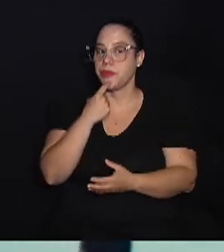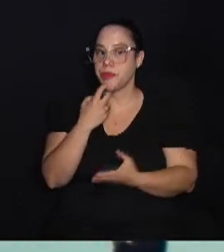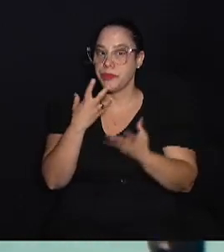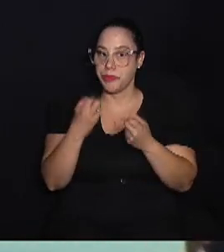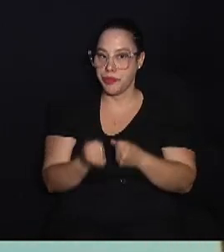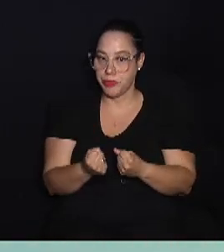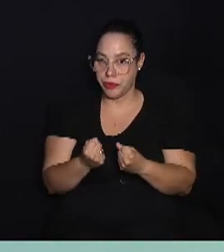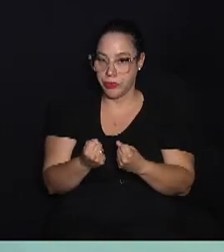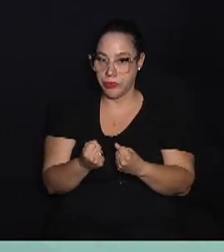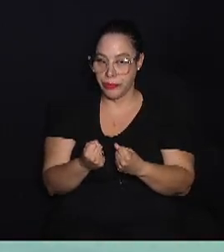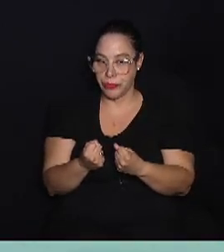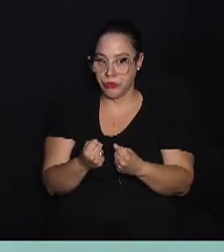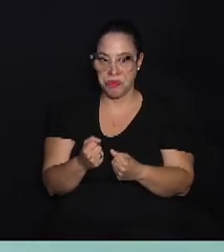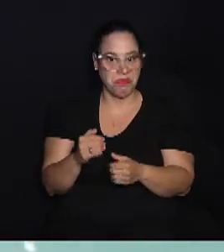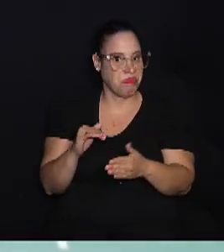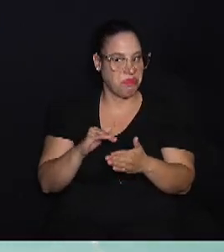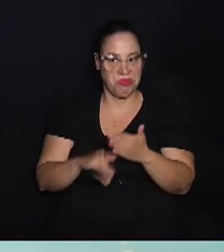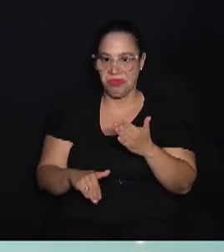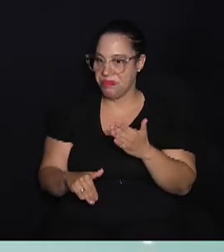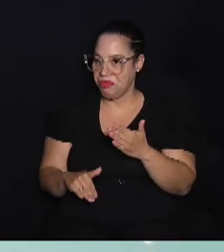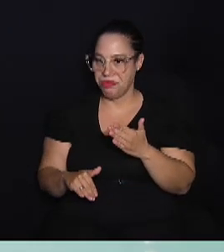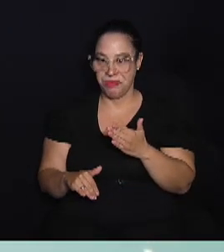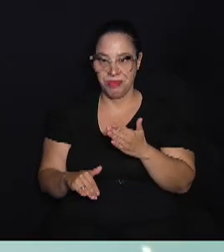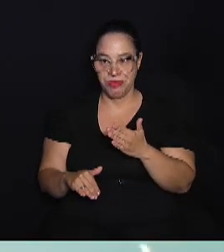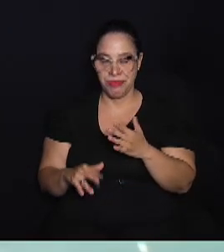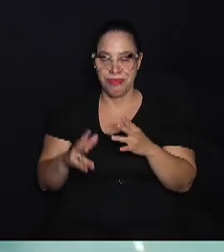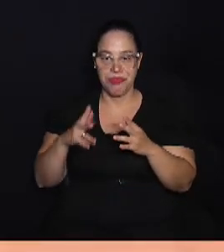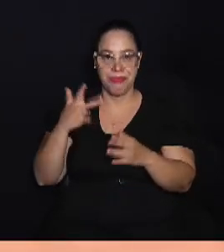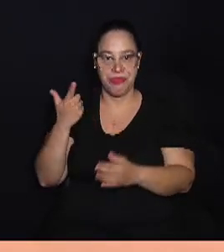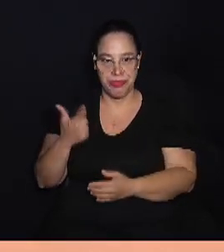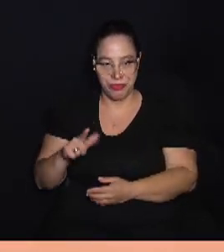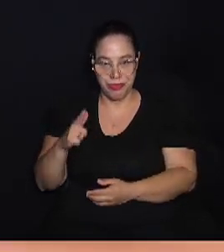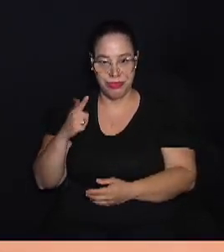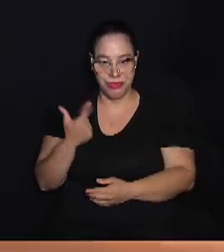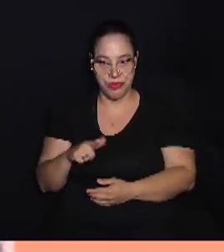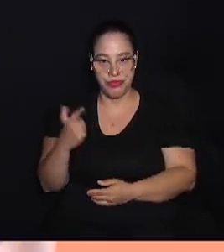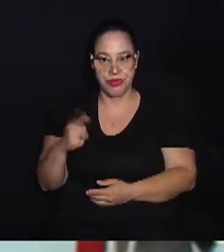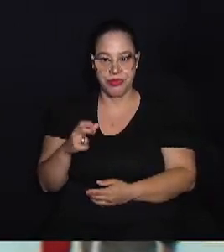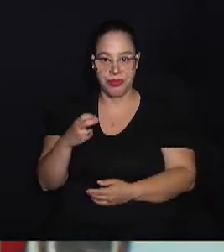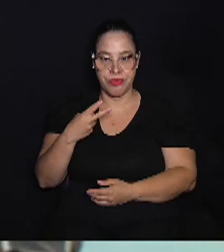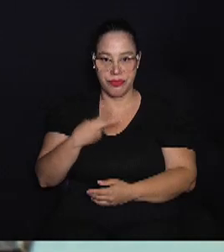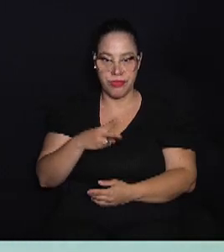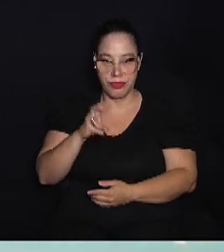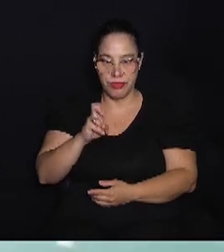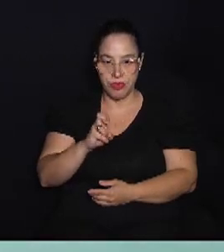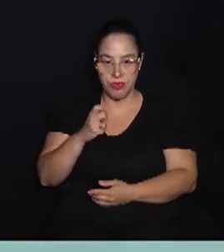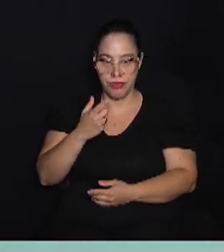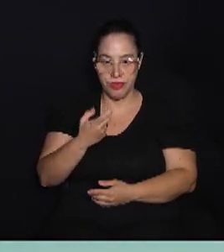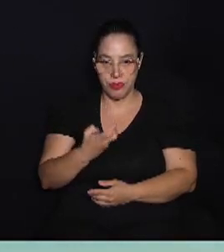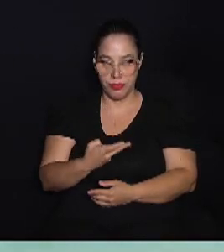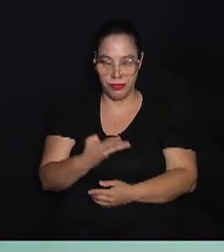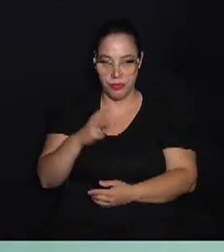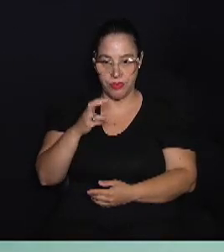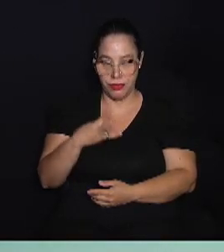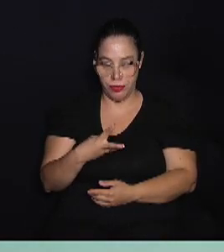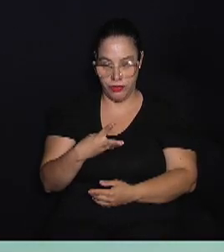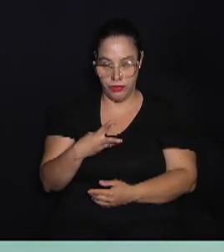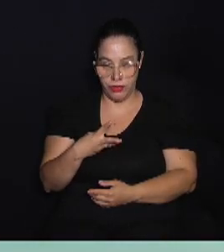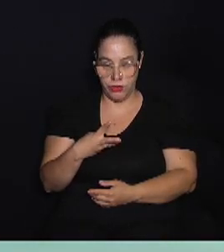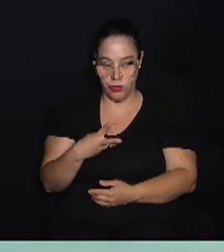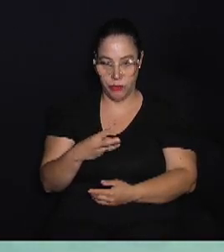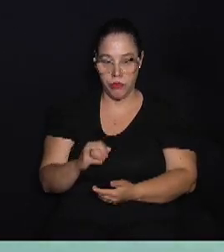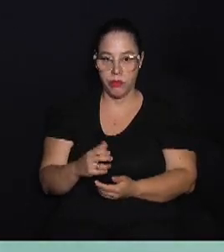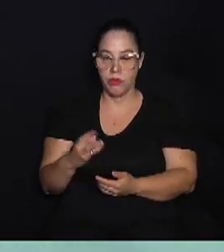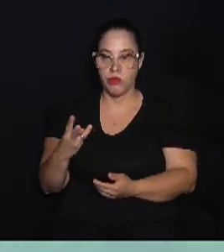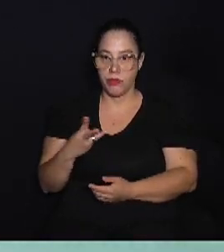na sequência e não largou mais para repetir 25-23. São José reagiu na terceira parcial,